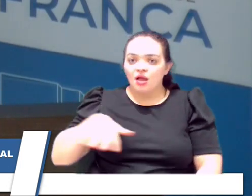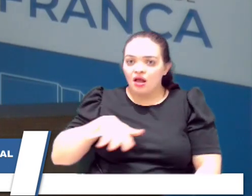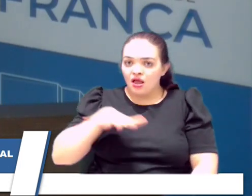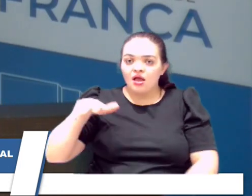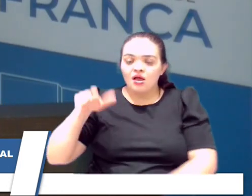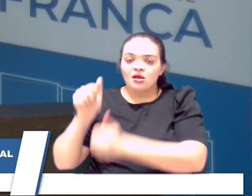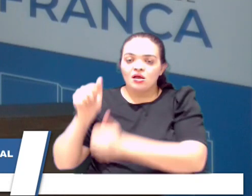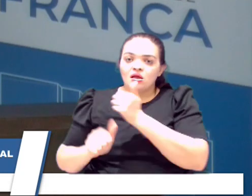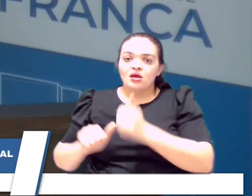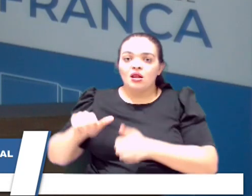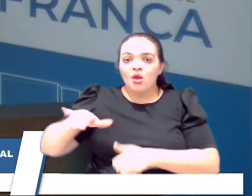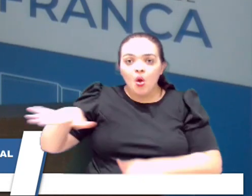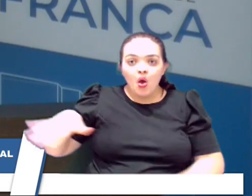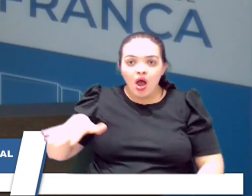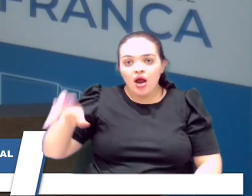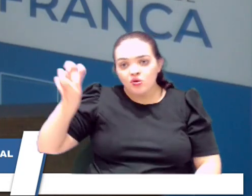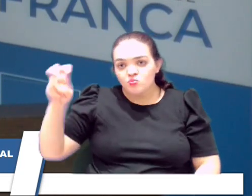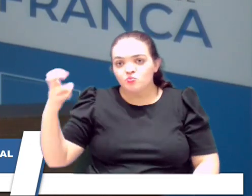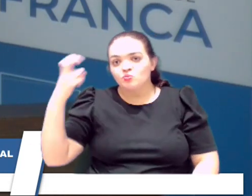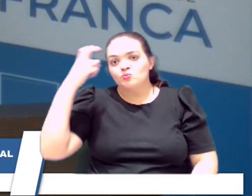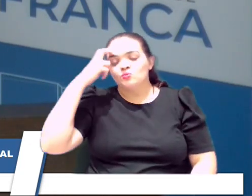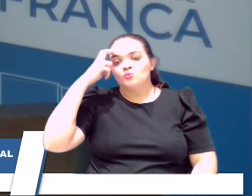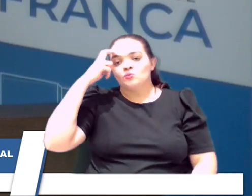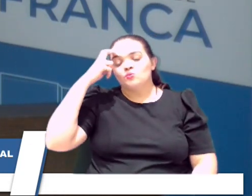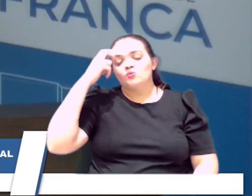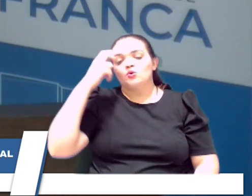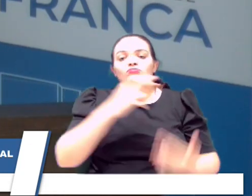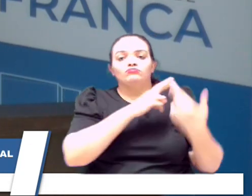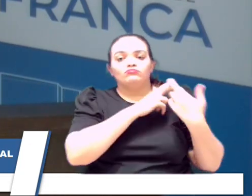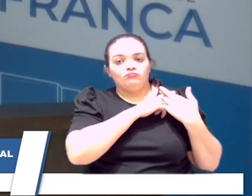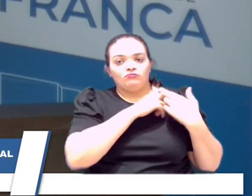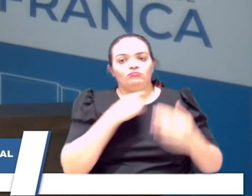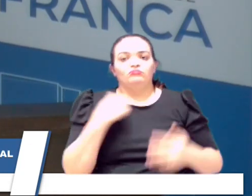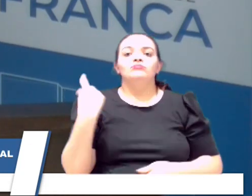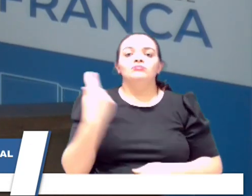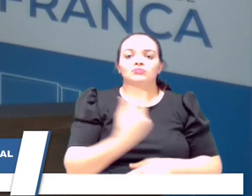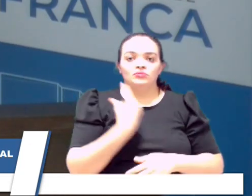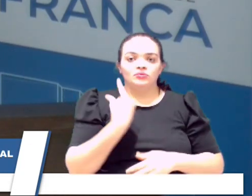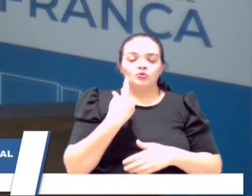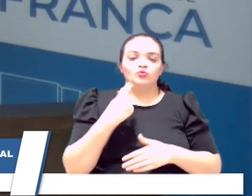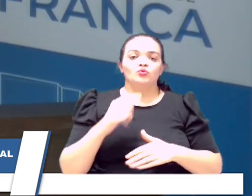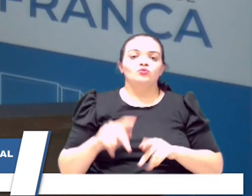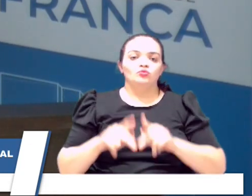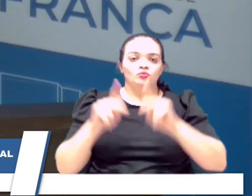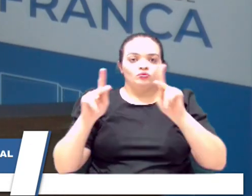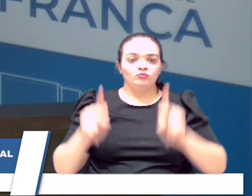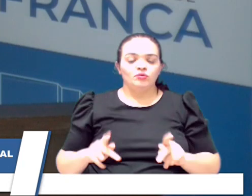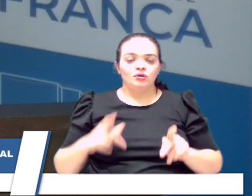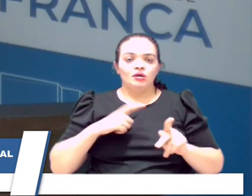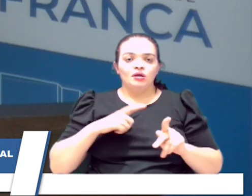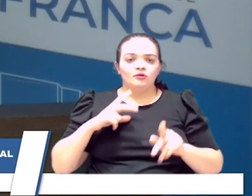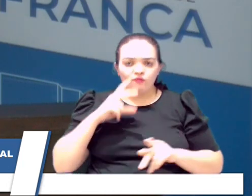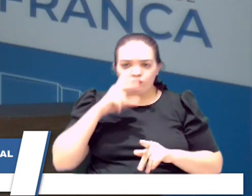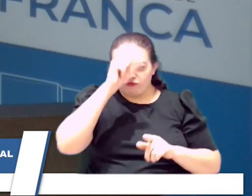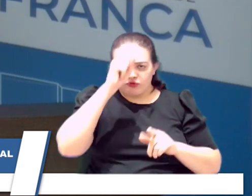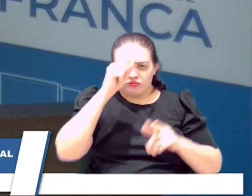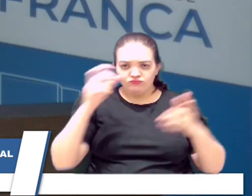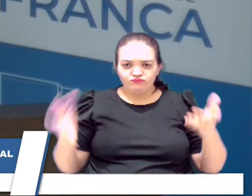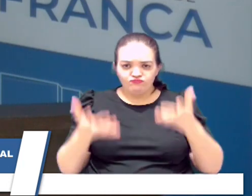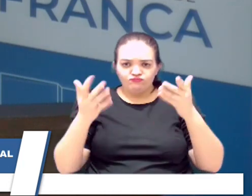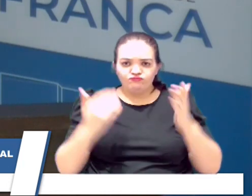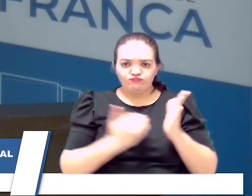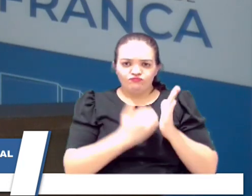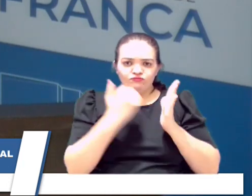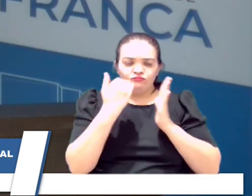área da cultura. E o nosso compromisso aqui hoje, mais uma vez aqui estando nesse local, é de intensificar. A gente apela